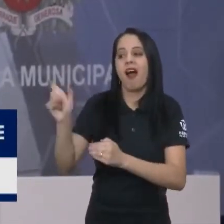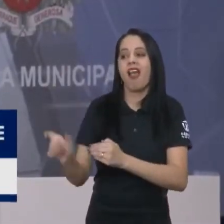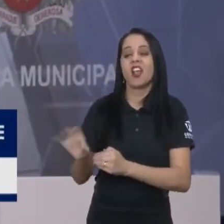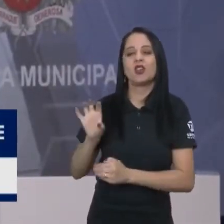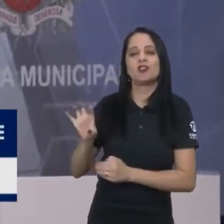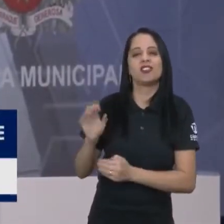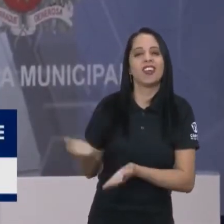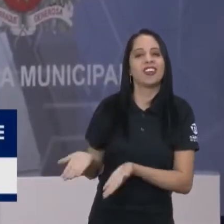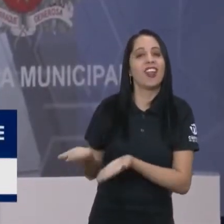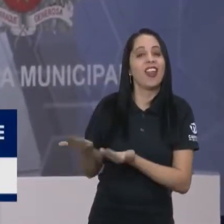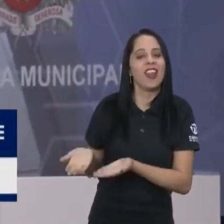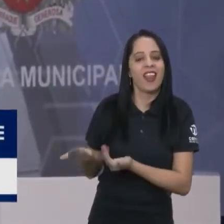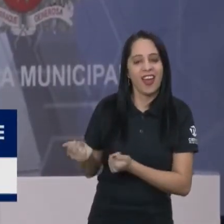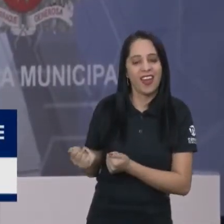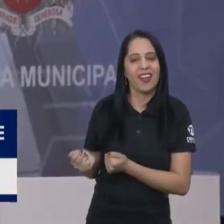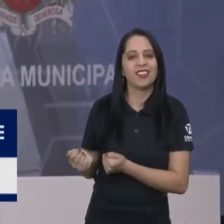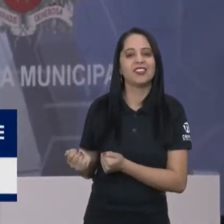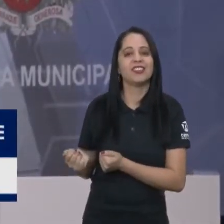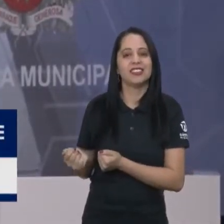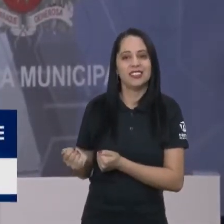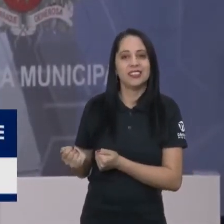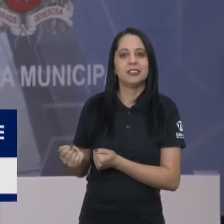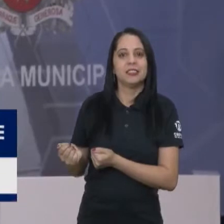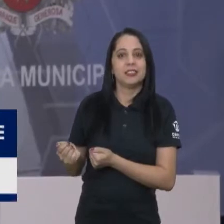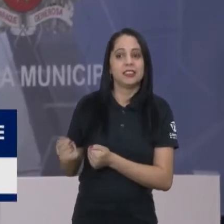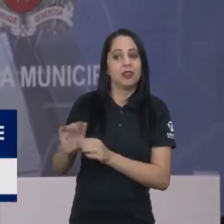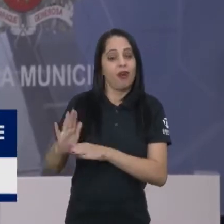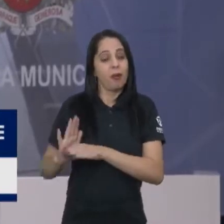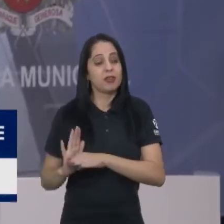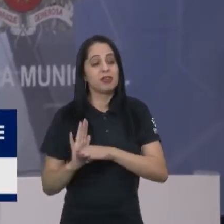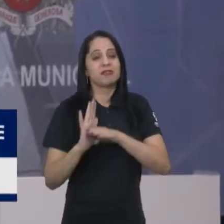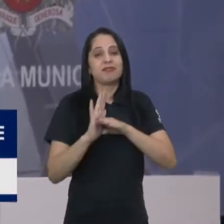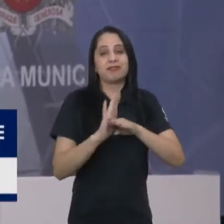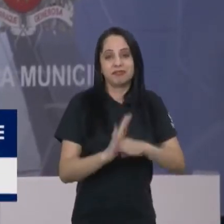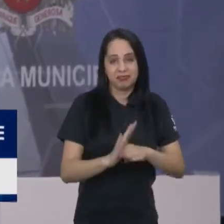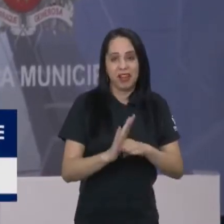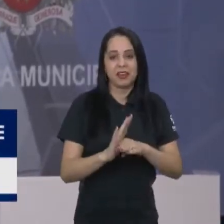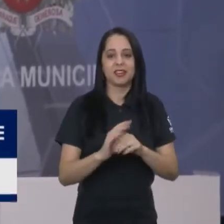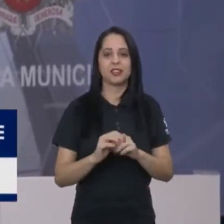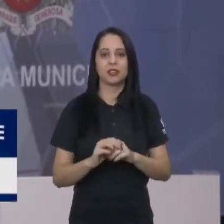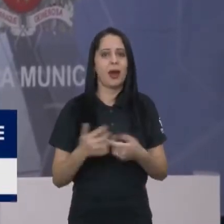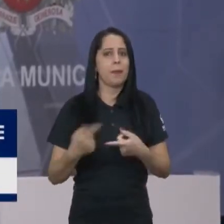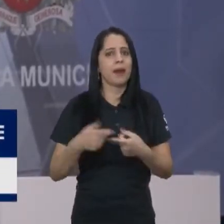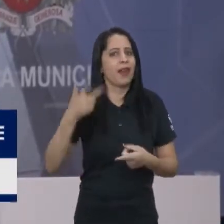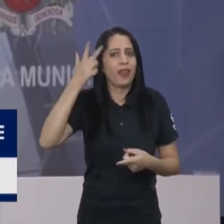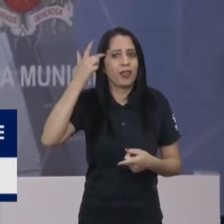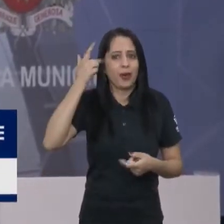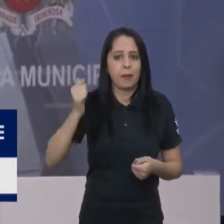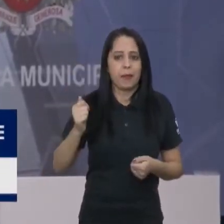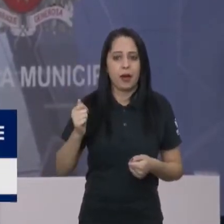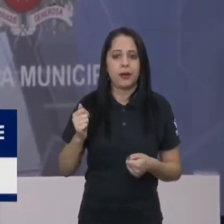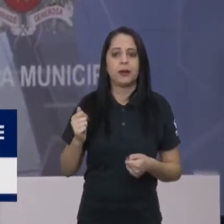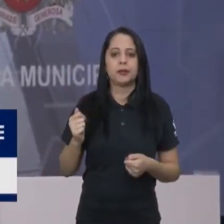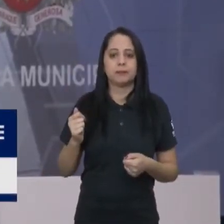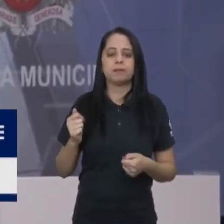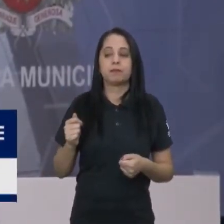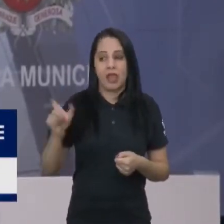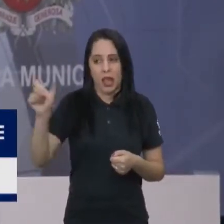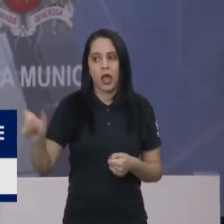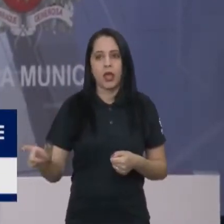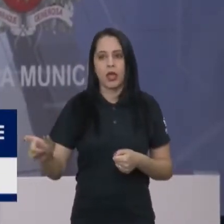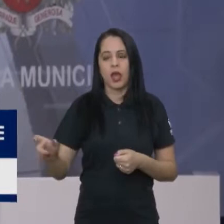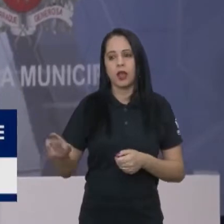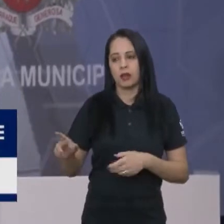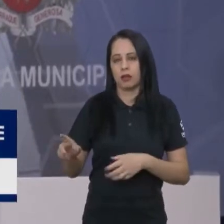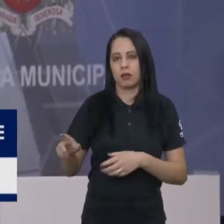na verdade, buscar caminhos para que a gente pudesse resolver os problemas. Porque era natural, você está muito tempo lá, ele deve ter visto muita coisa que ele não